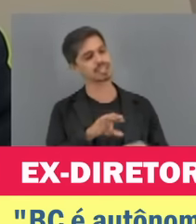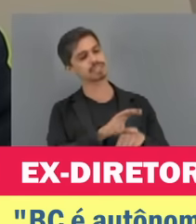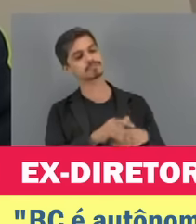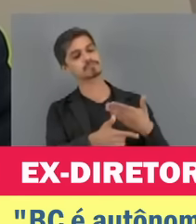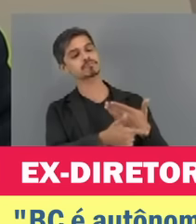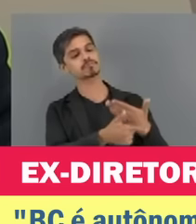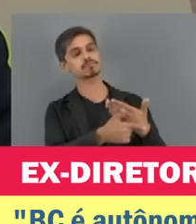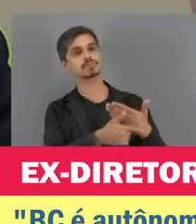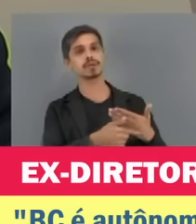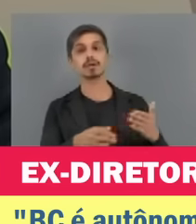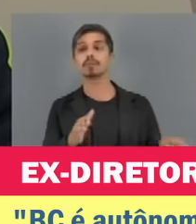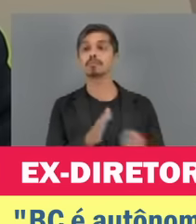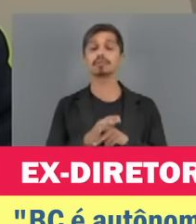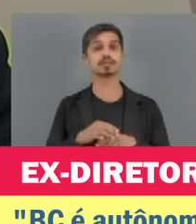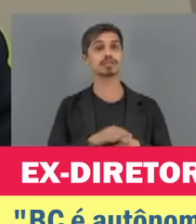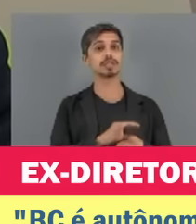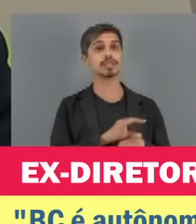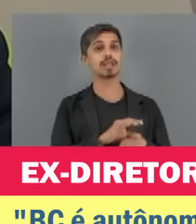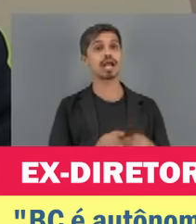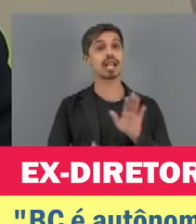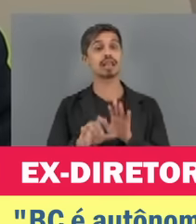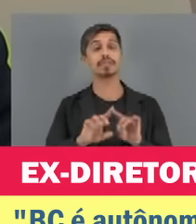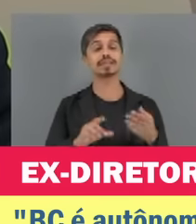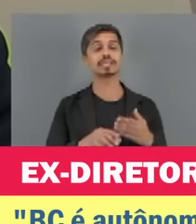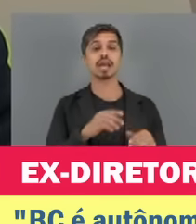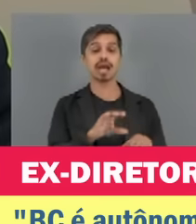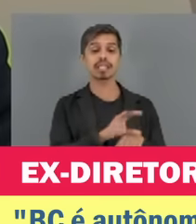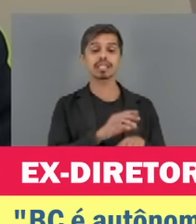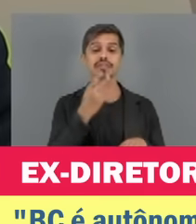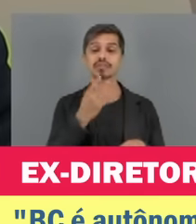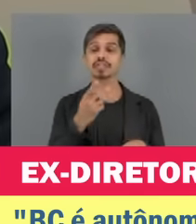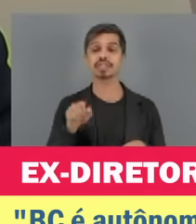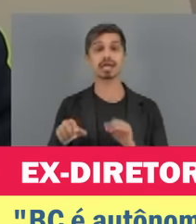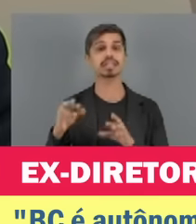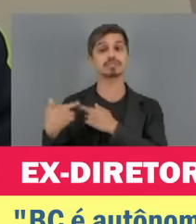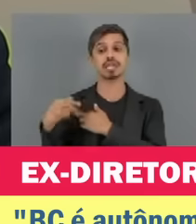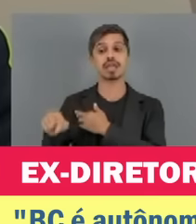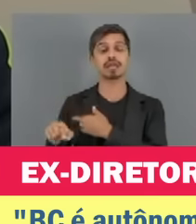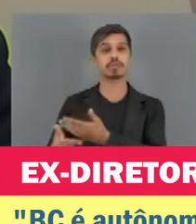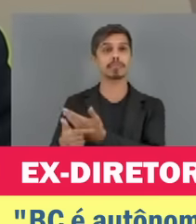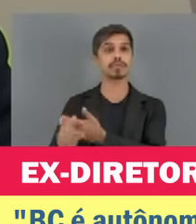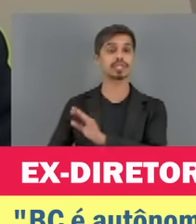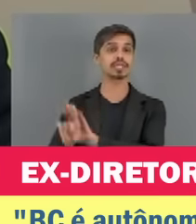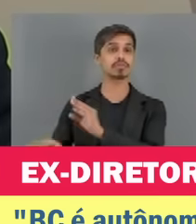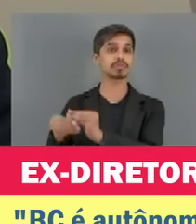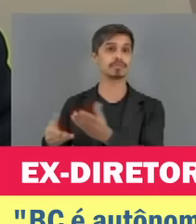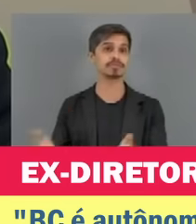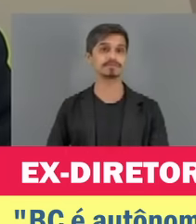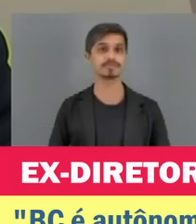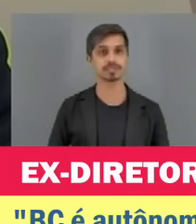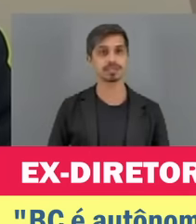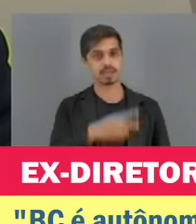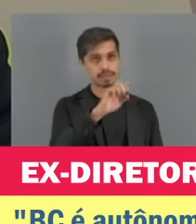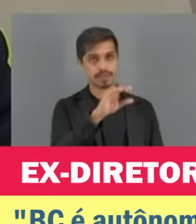que está reservado na própria Constituição à lei complementar. Né? Outro exemplo dos problemas que eu vi ao examinar, fazer um primeiro exame dessa questão. A